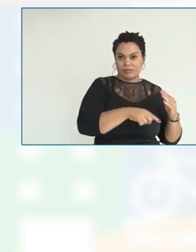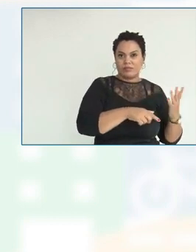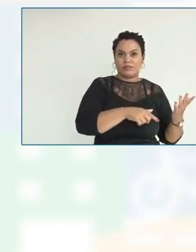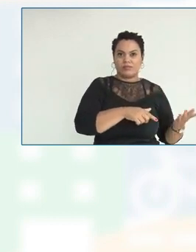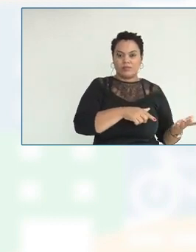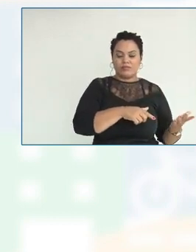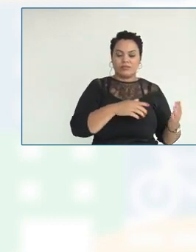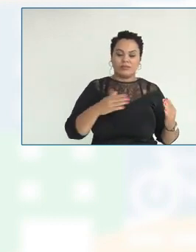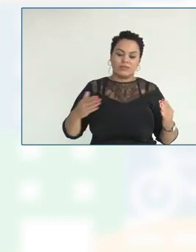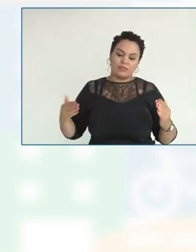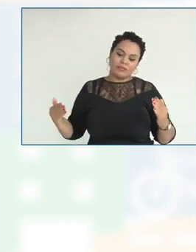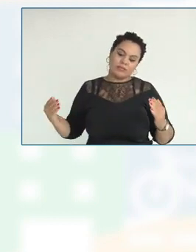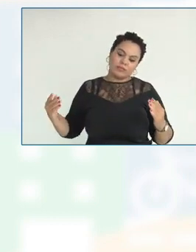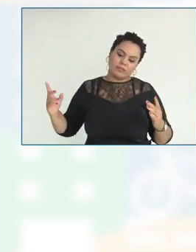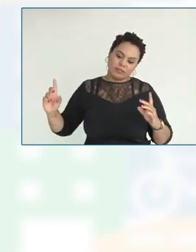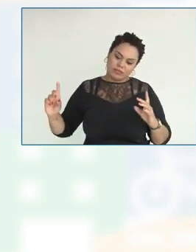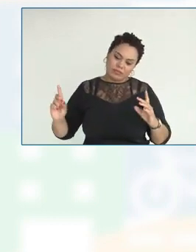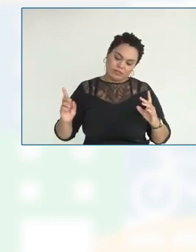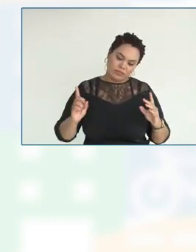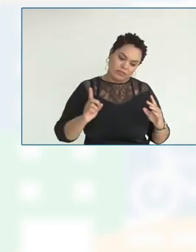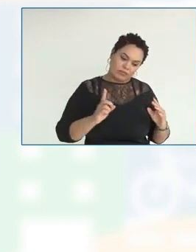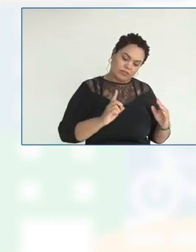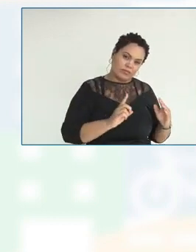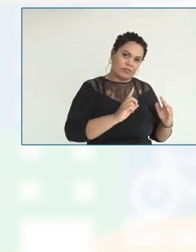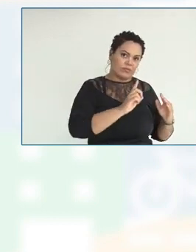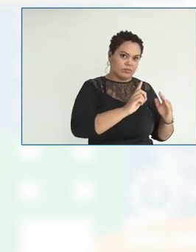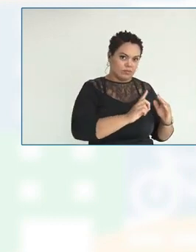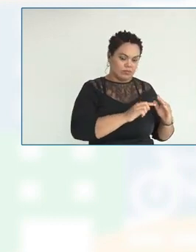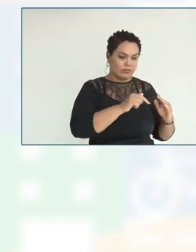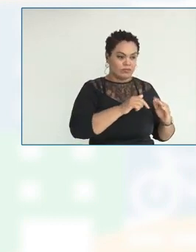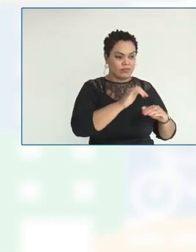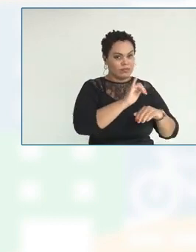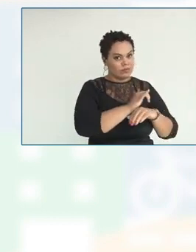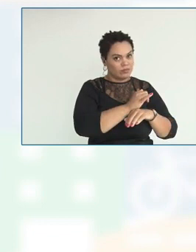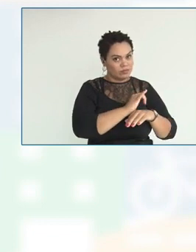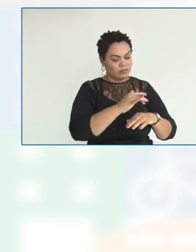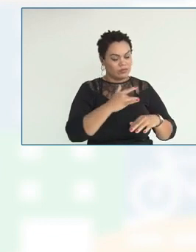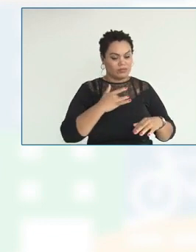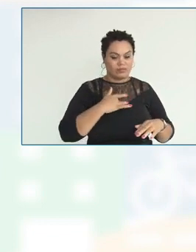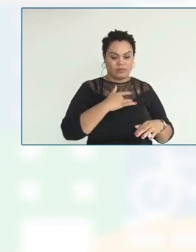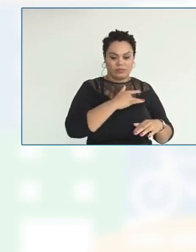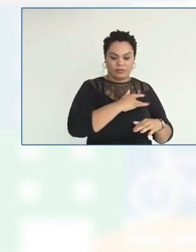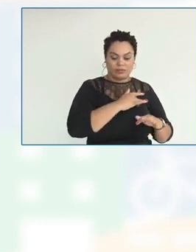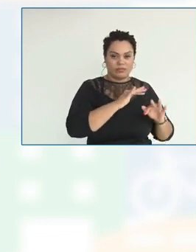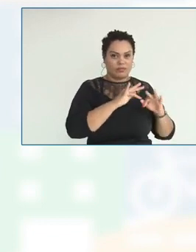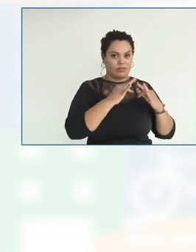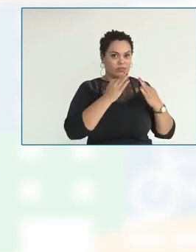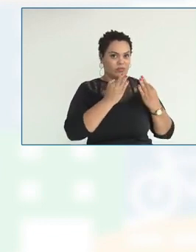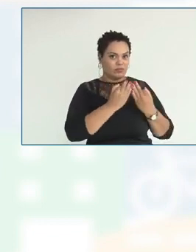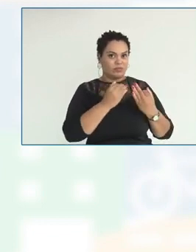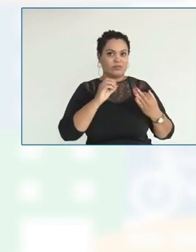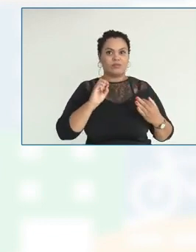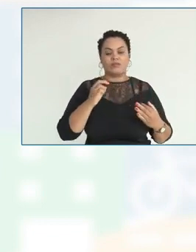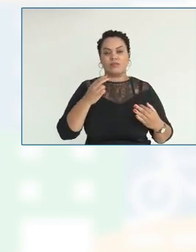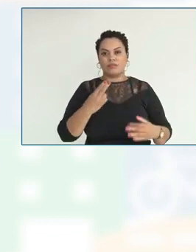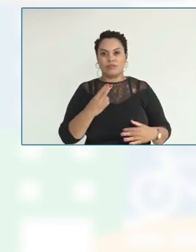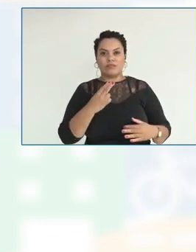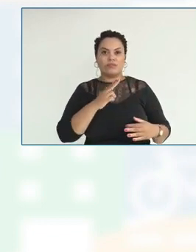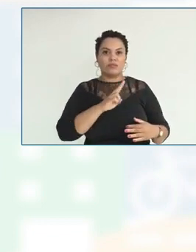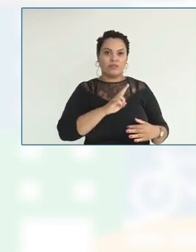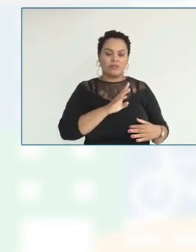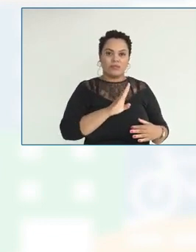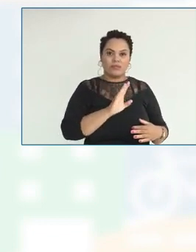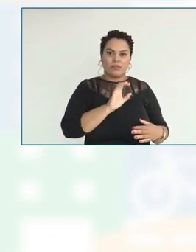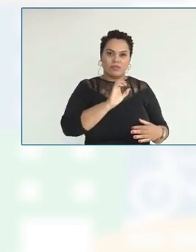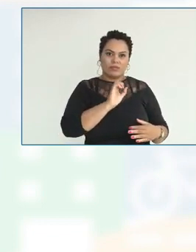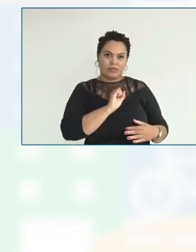lá, junto com a estratégia de saúde da família, ou com a UBS, responsável pelo território, né, eles vão